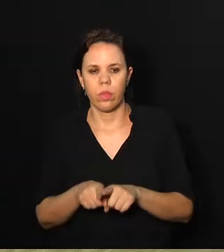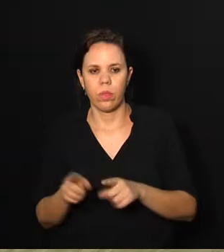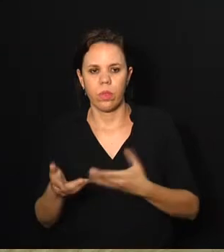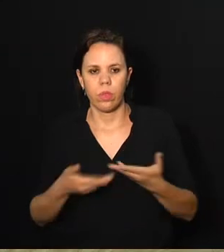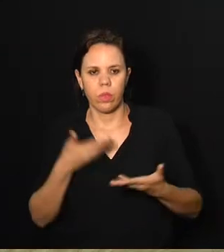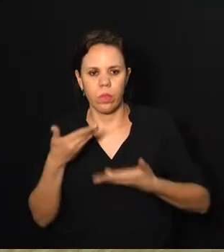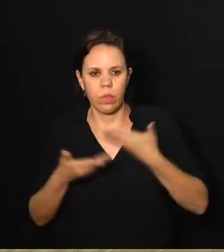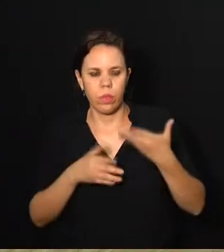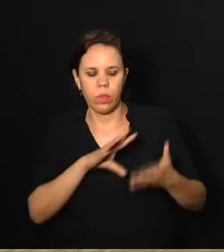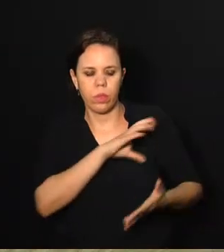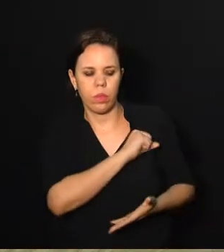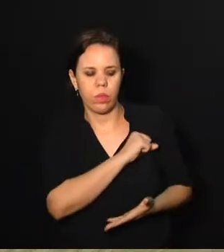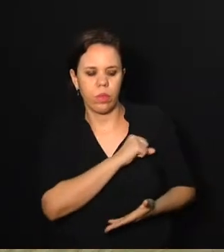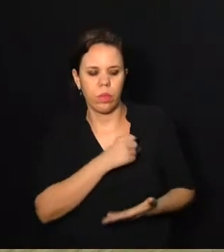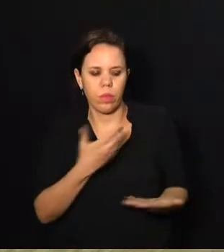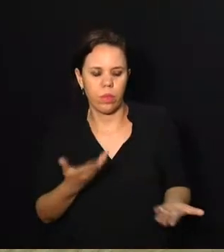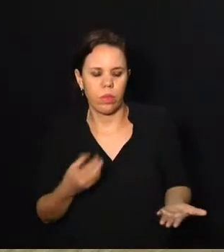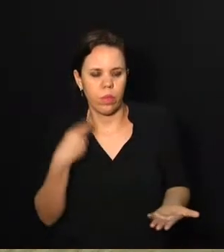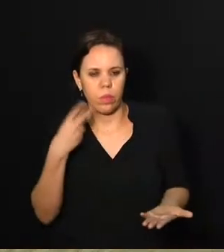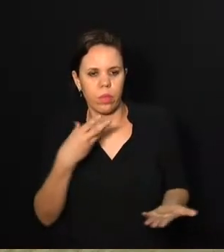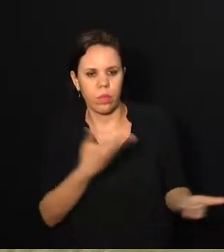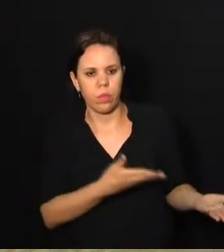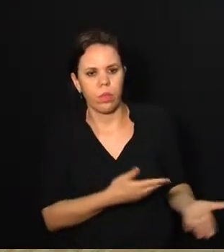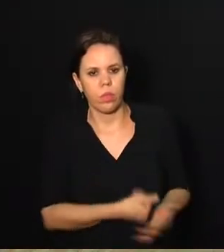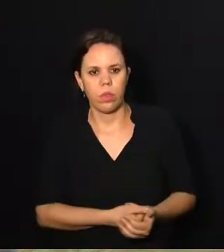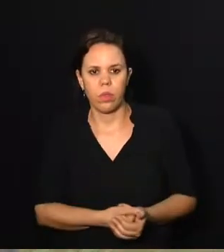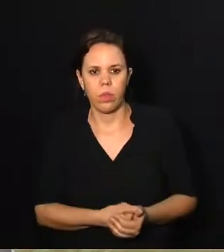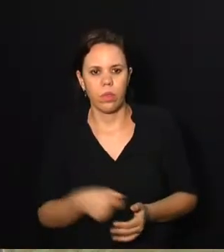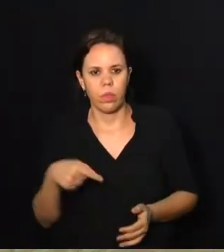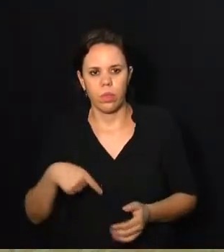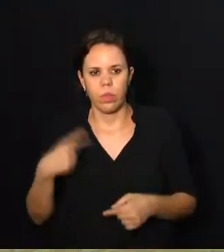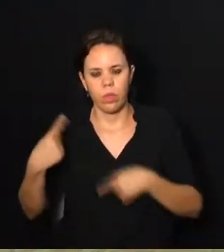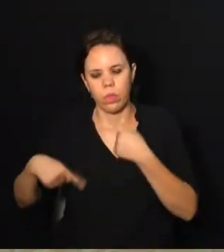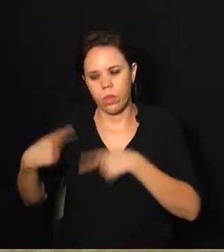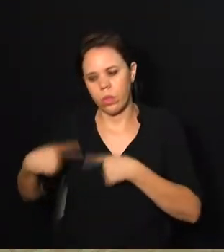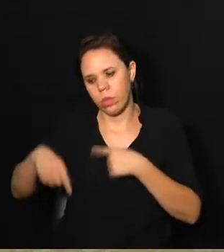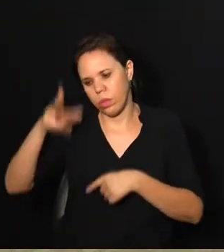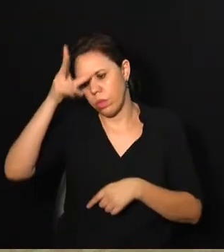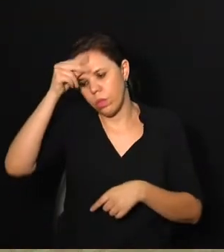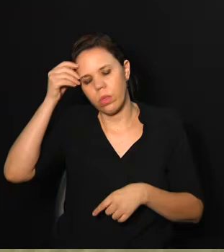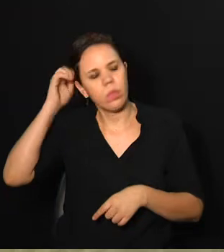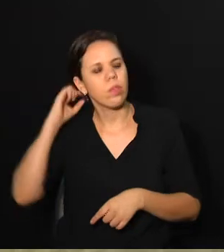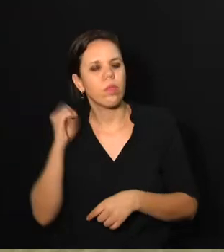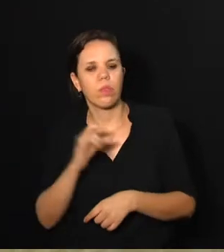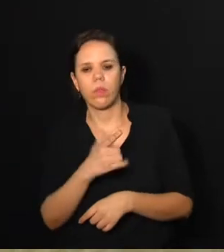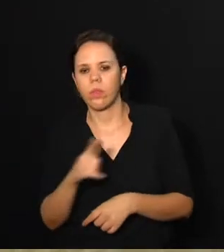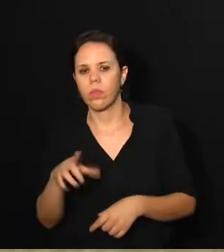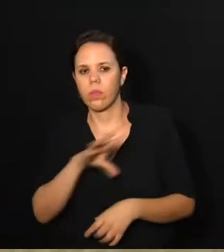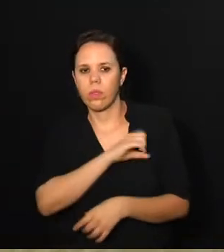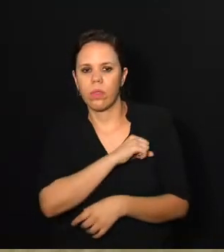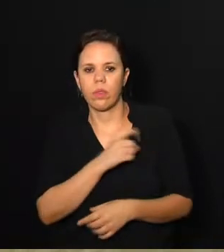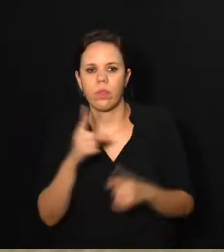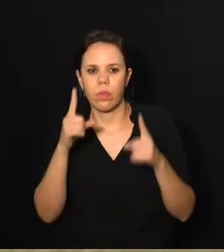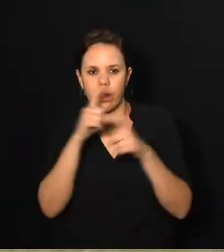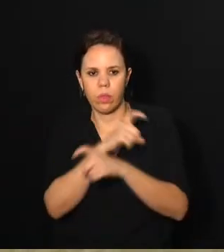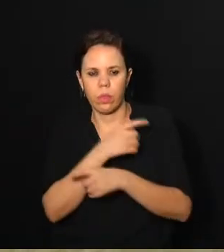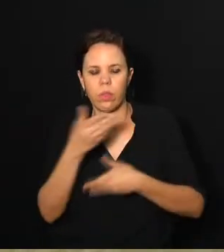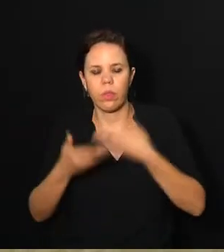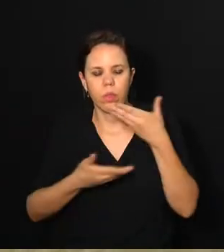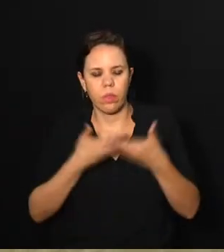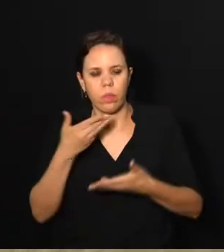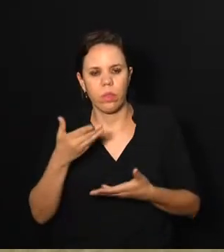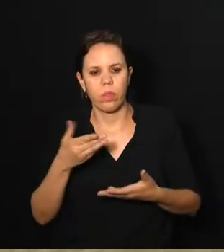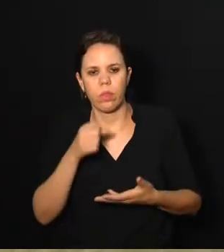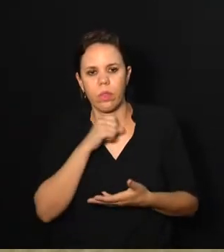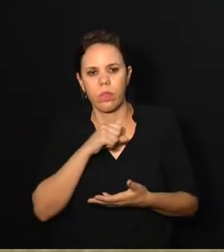com amor, né, vereador? Muito foi dito isso aqui no debate público, sem amor realmente fica complicado tratar de